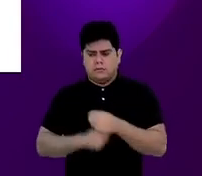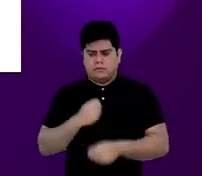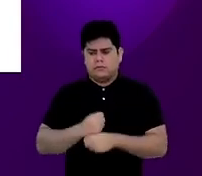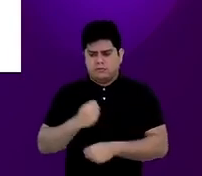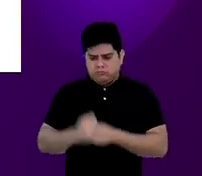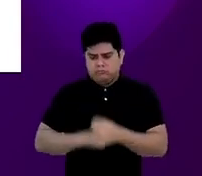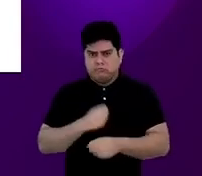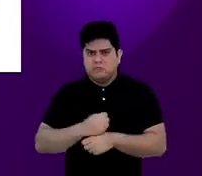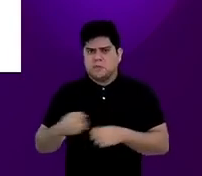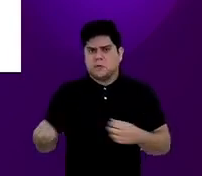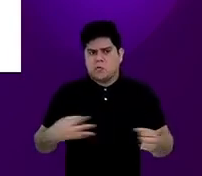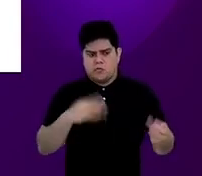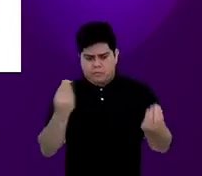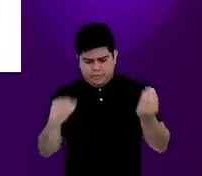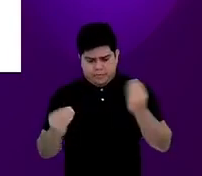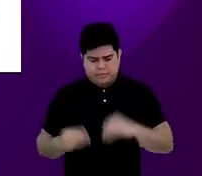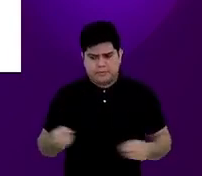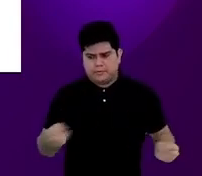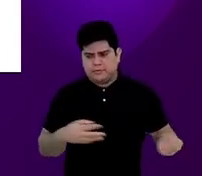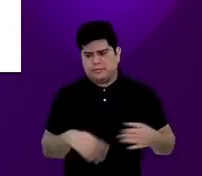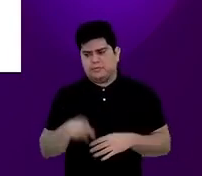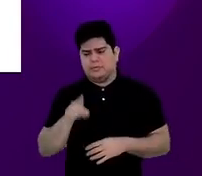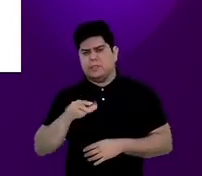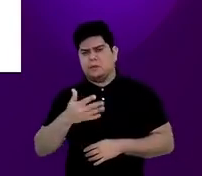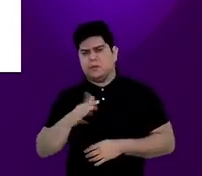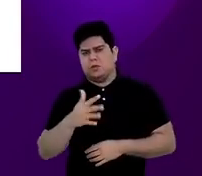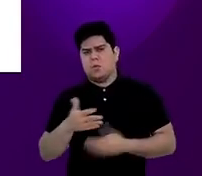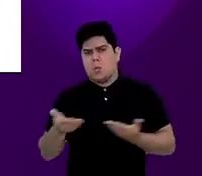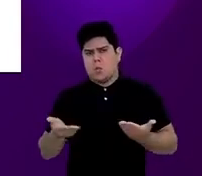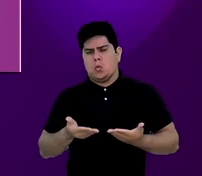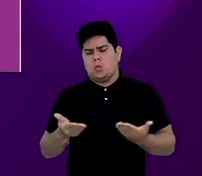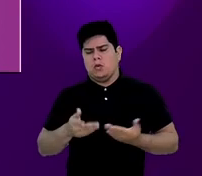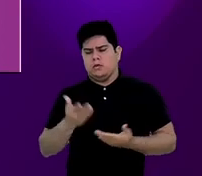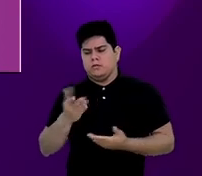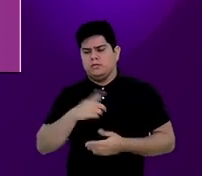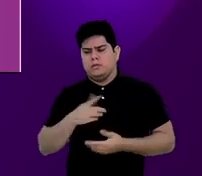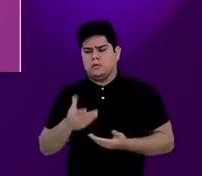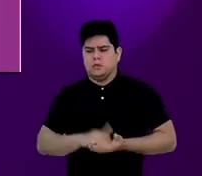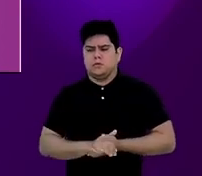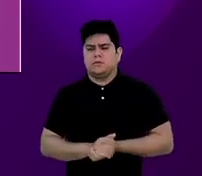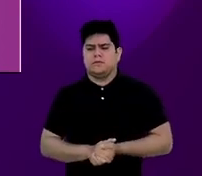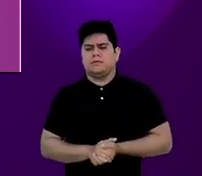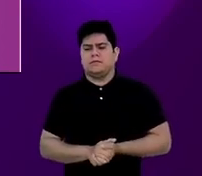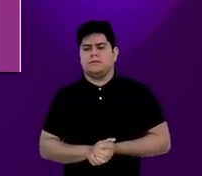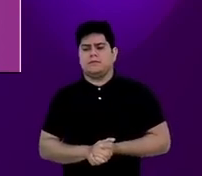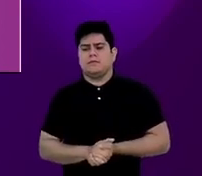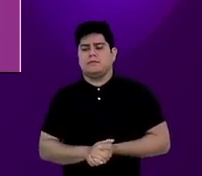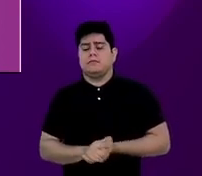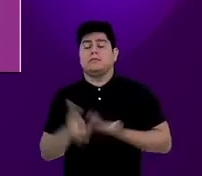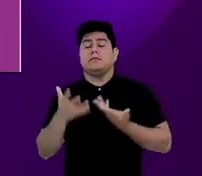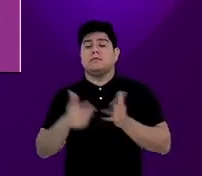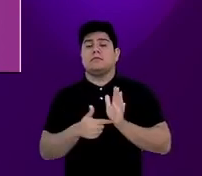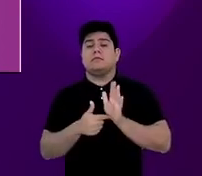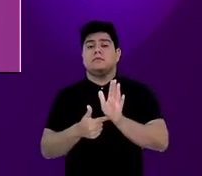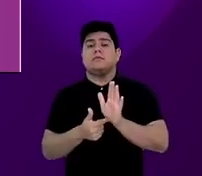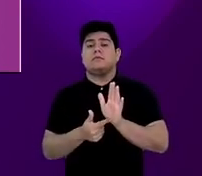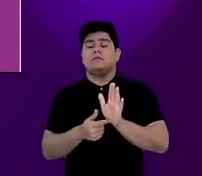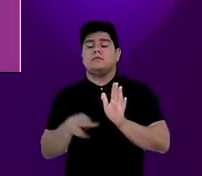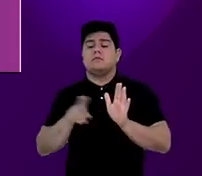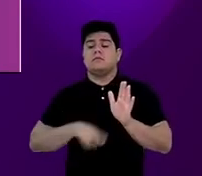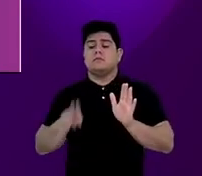nesse robô. Então, essa é mais ou menos o set do robô que a gente tem hoje. E eu queria mostrar aqui, com a